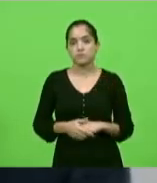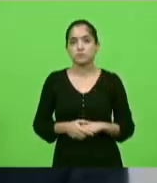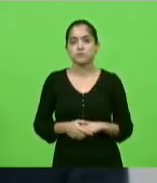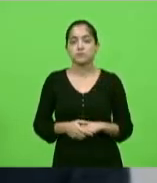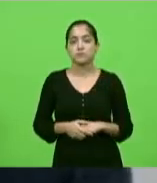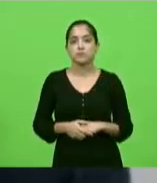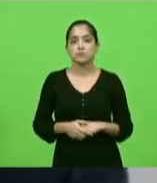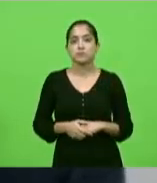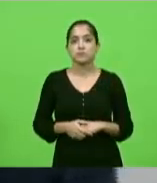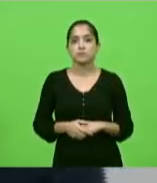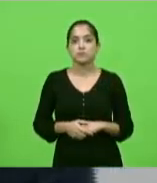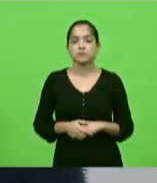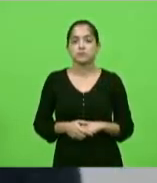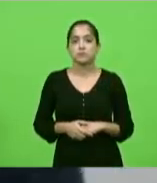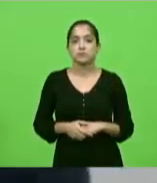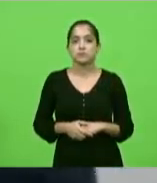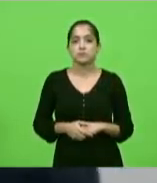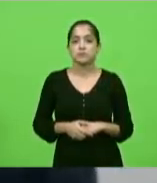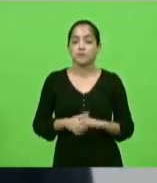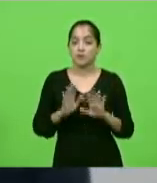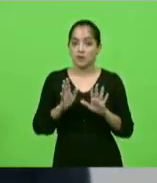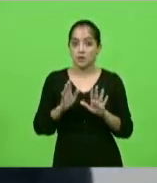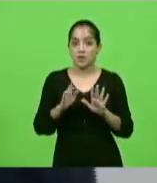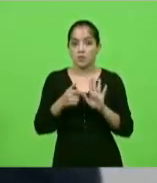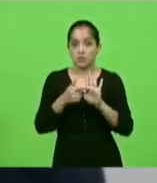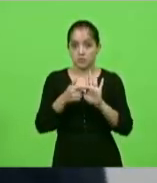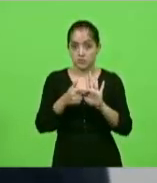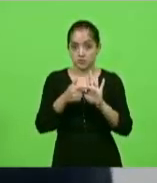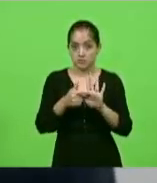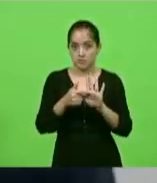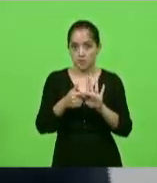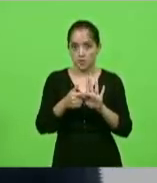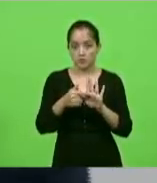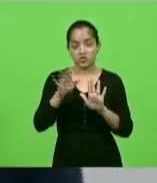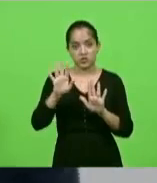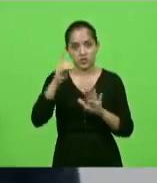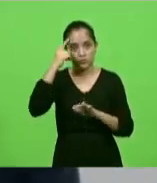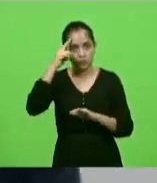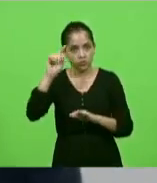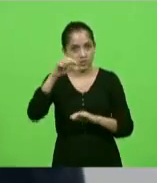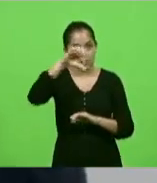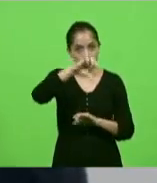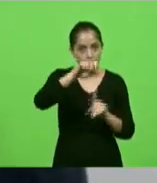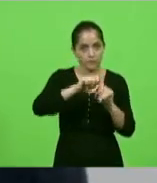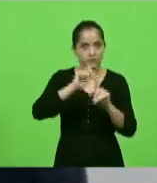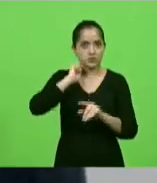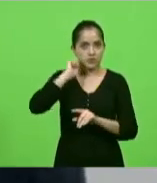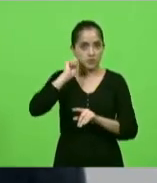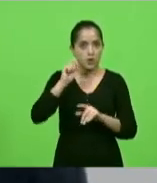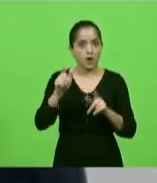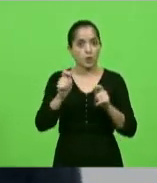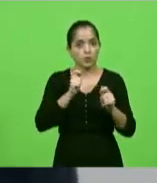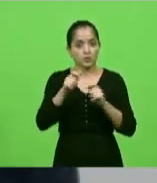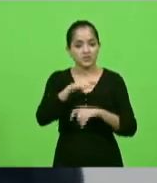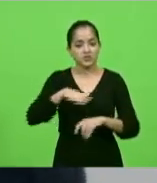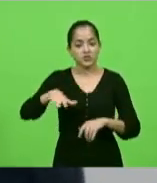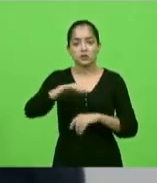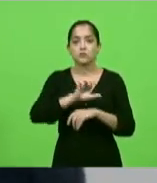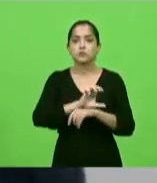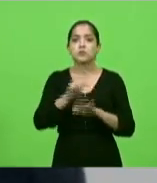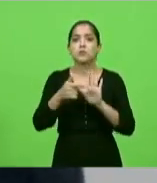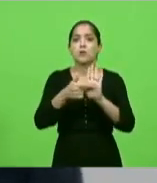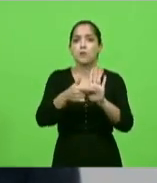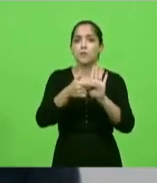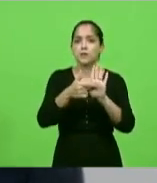Já, é bom que se frise, já em 9 de abril, a Controladoria Geral do Estado